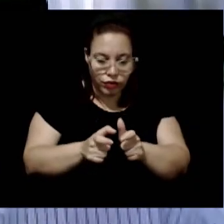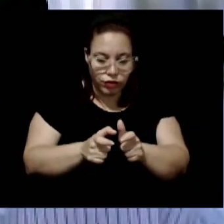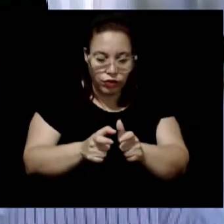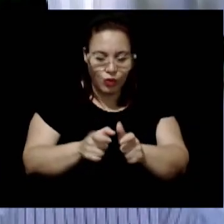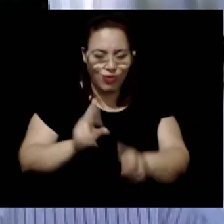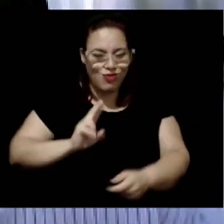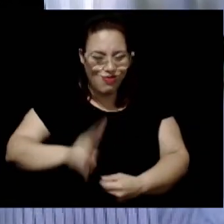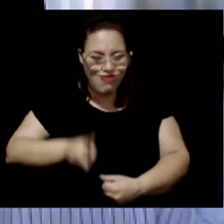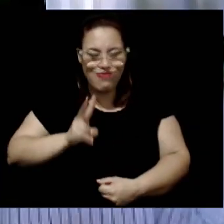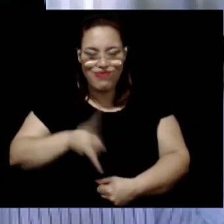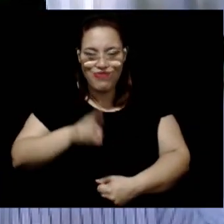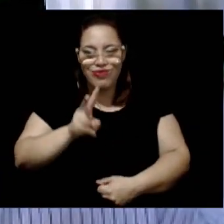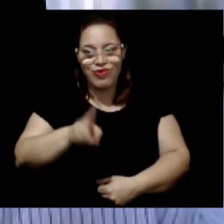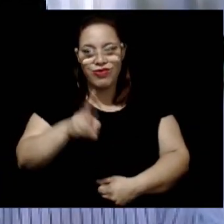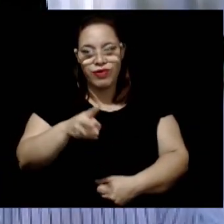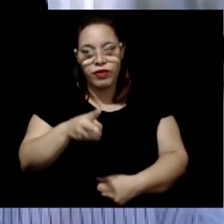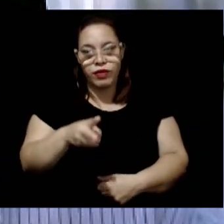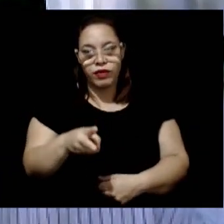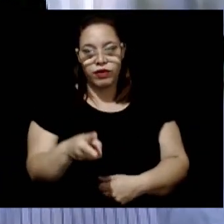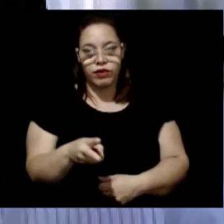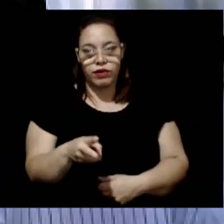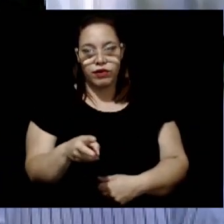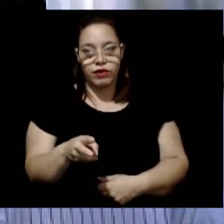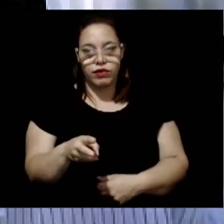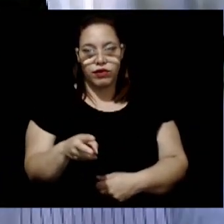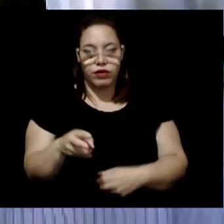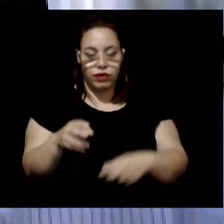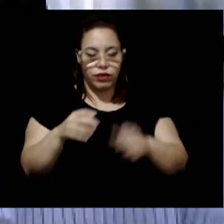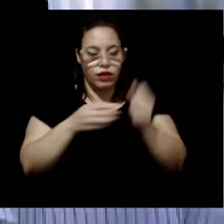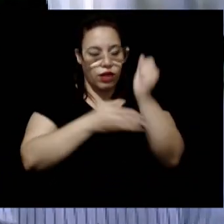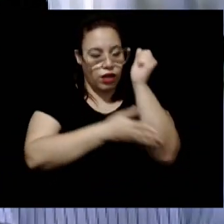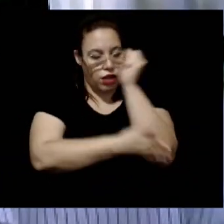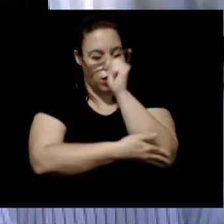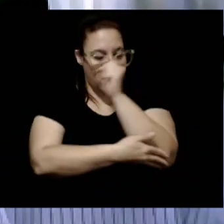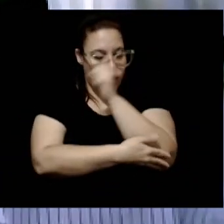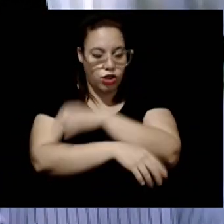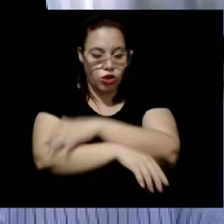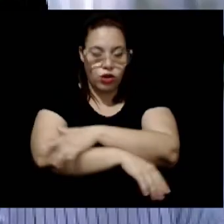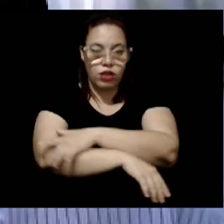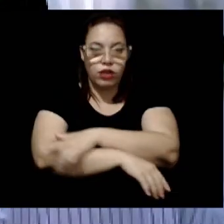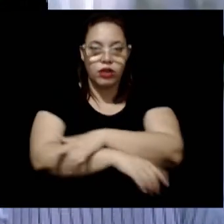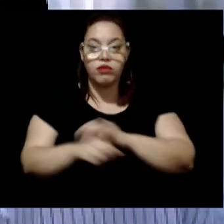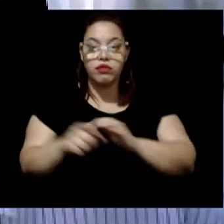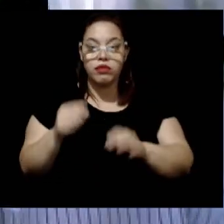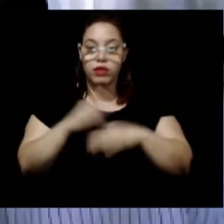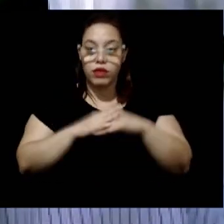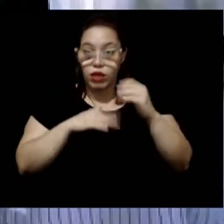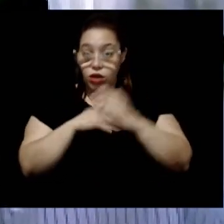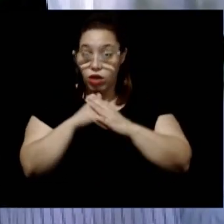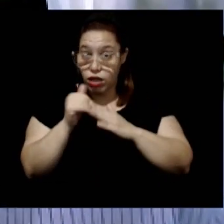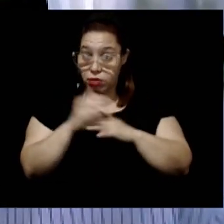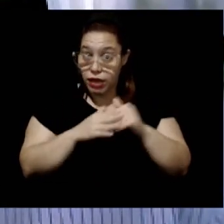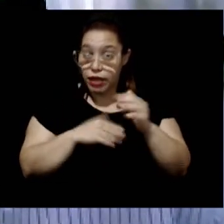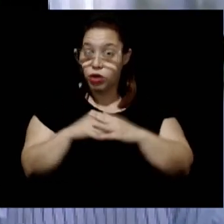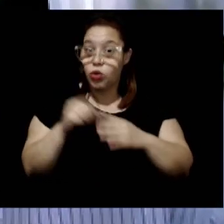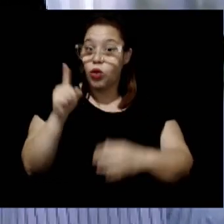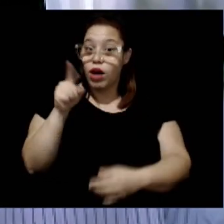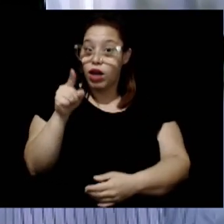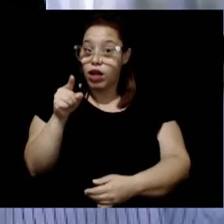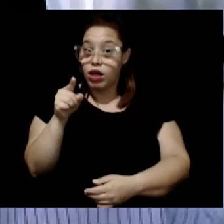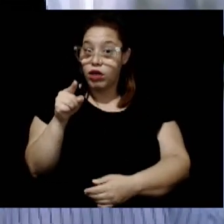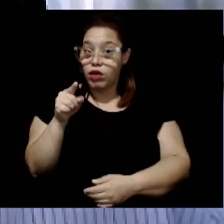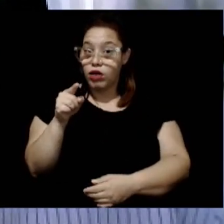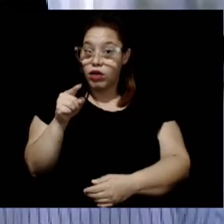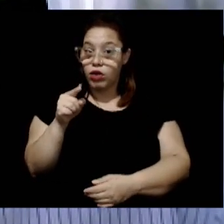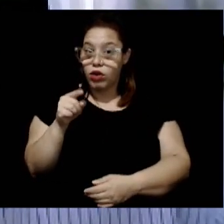com depósito embaixo das articulações. O tratamento é tentar manter esse ácido